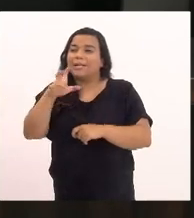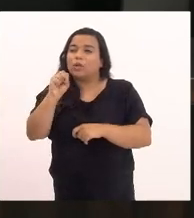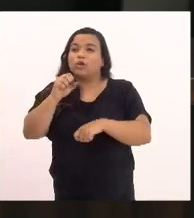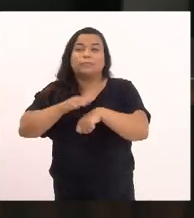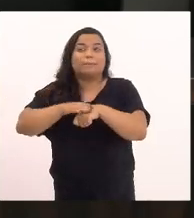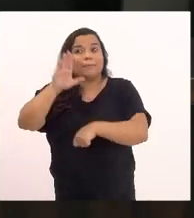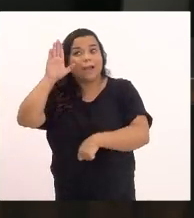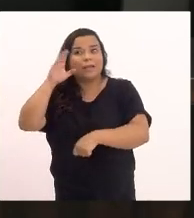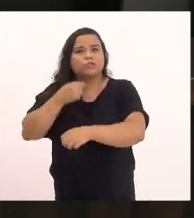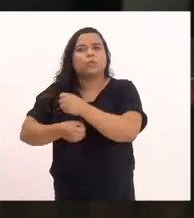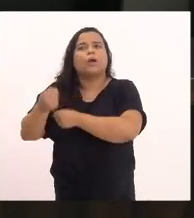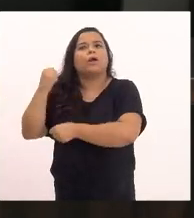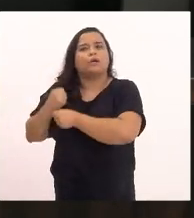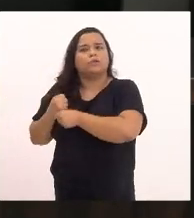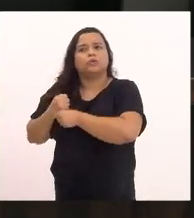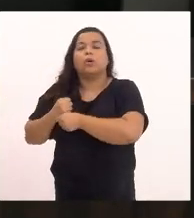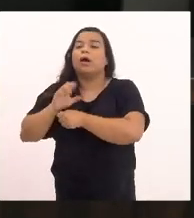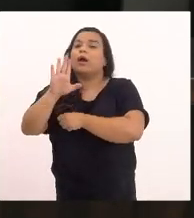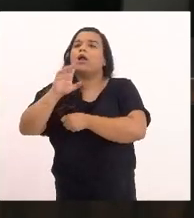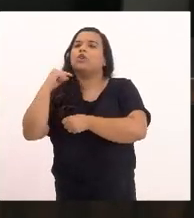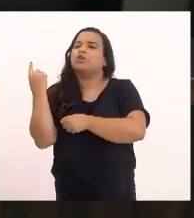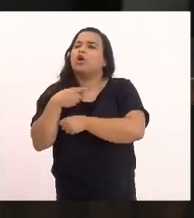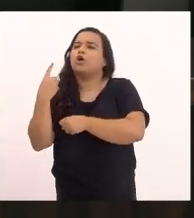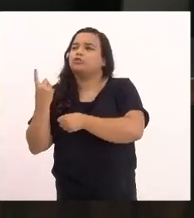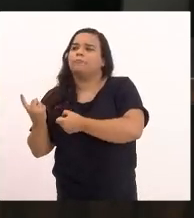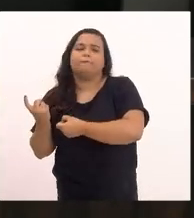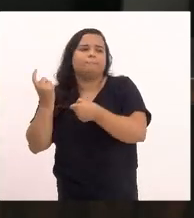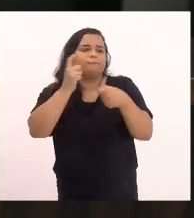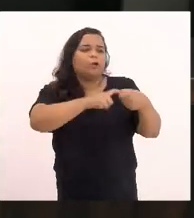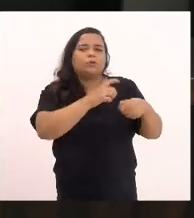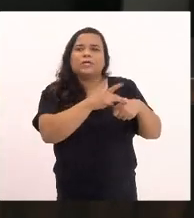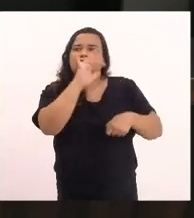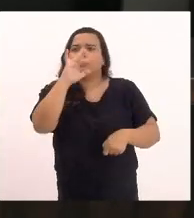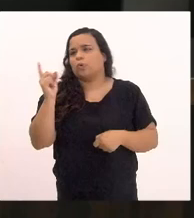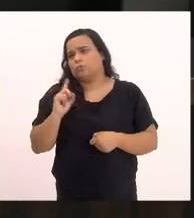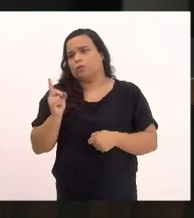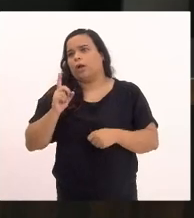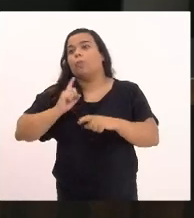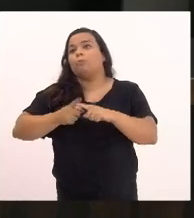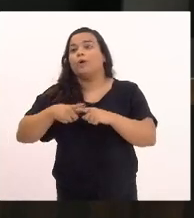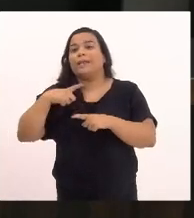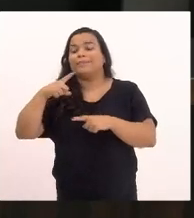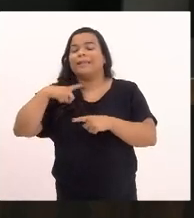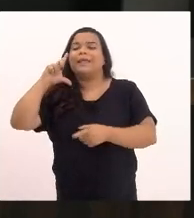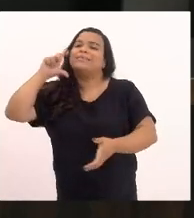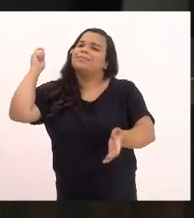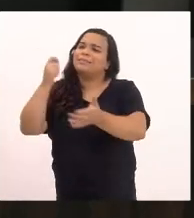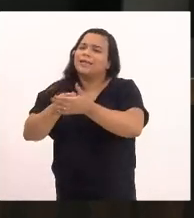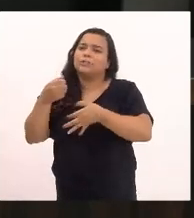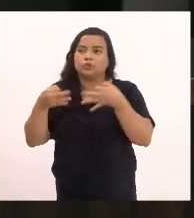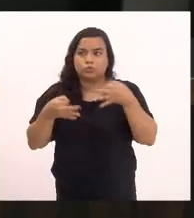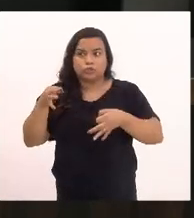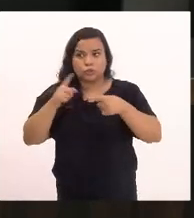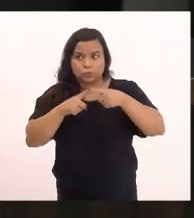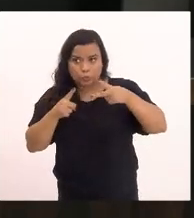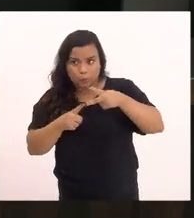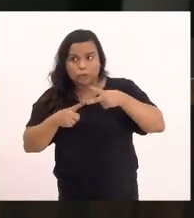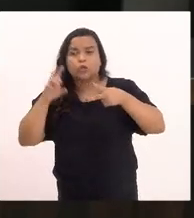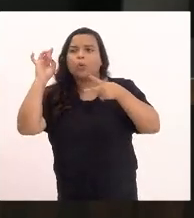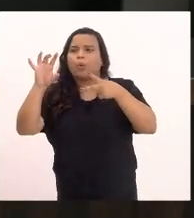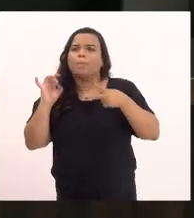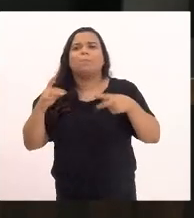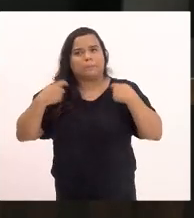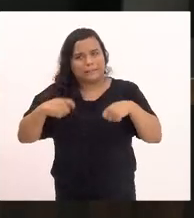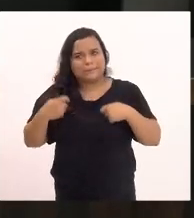vez nós não devolvemos ao Tesouro, porque nós temos duas decisões judiciais que precisava cumpri-las. Uma em